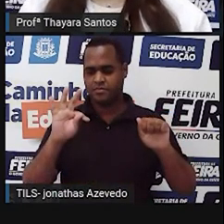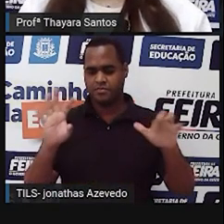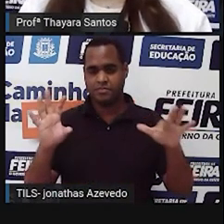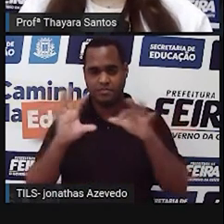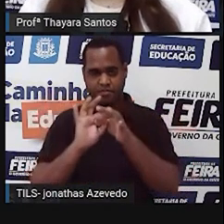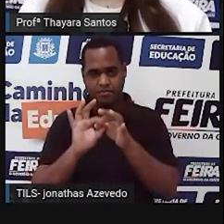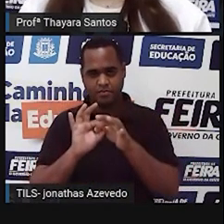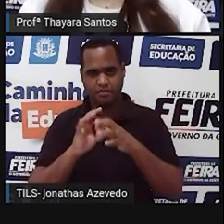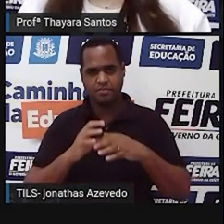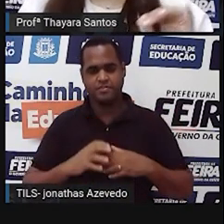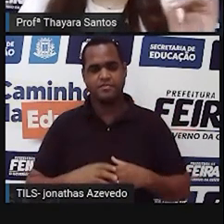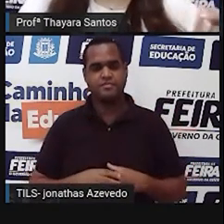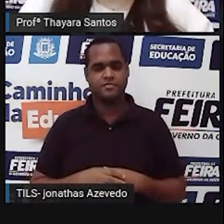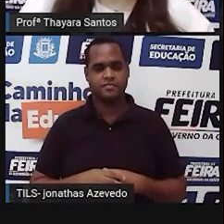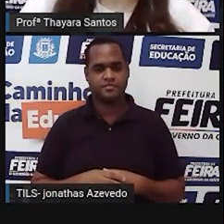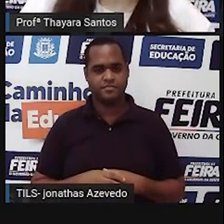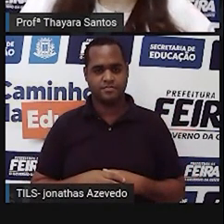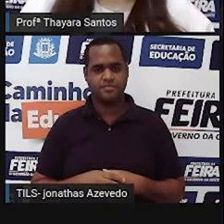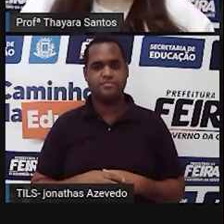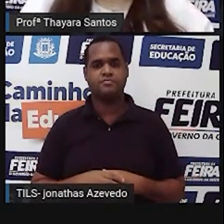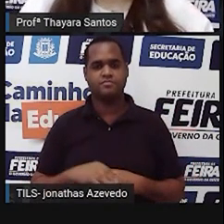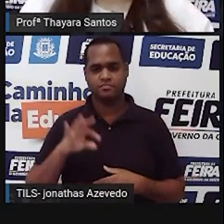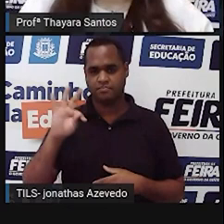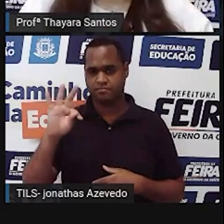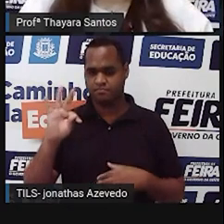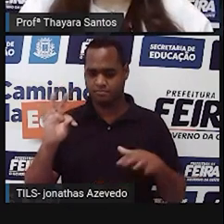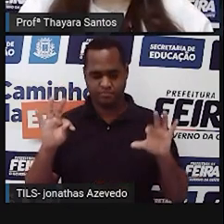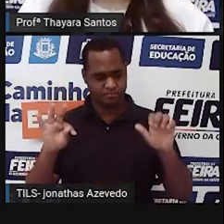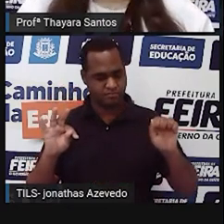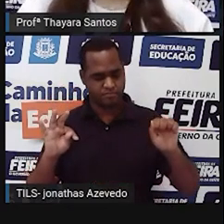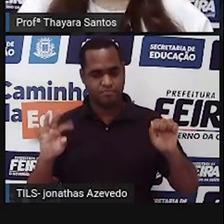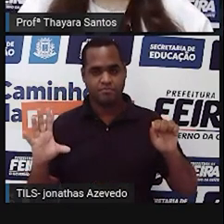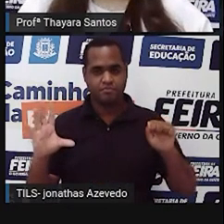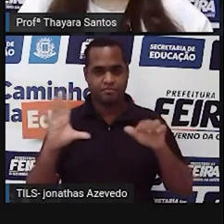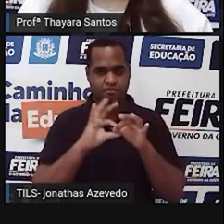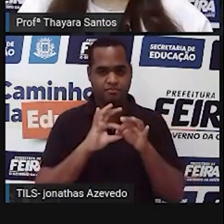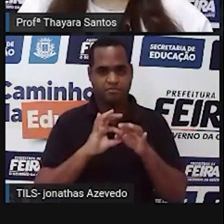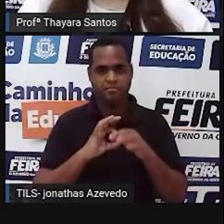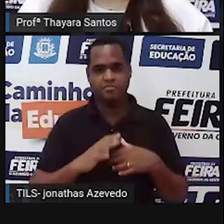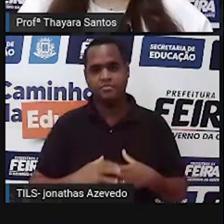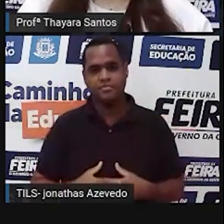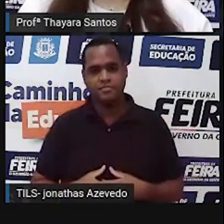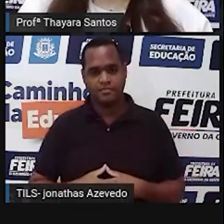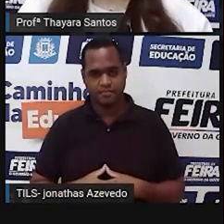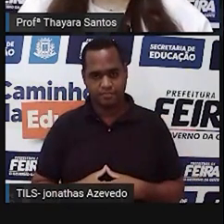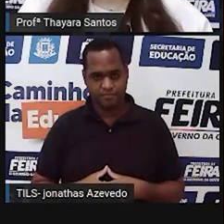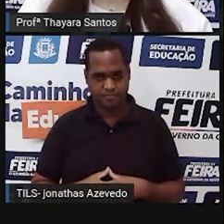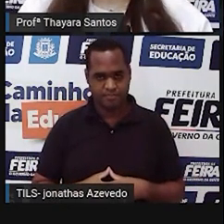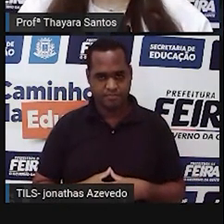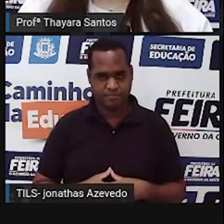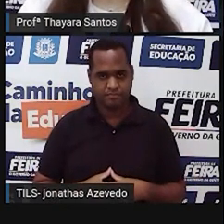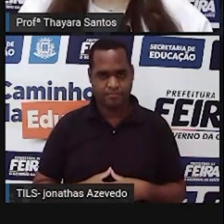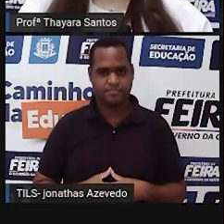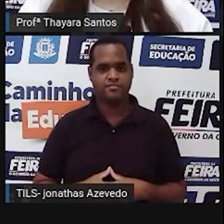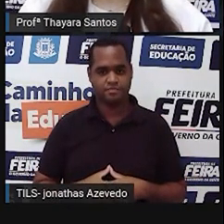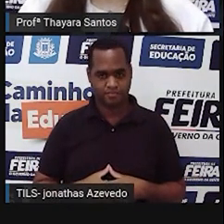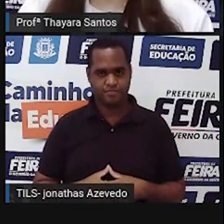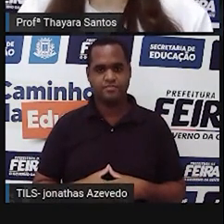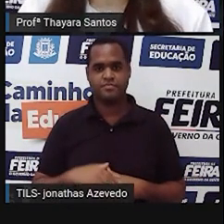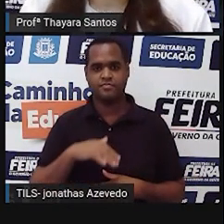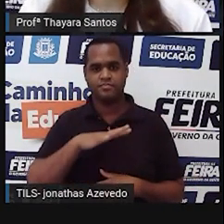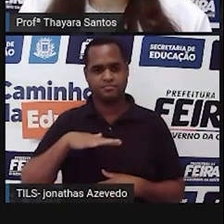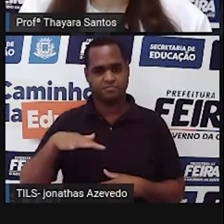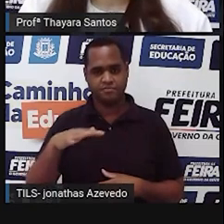timina e a timina também só consegue se ligar com a adenina. Essas que estão aqui, tanto a guanina quanto a adenina, são bases que a gente chama